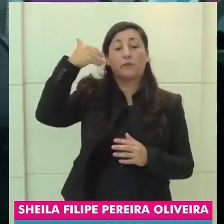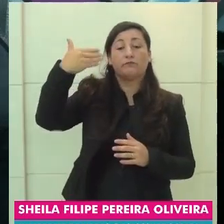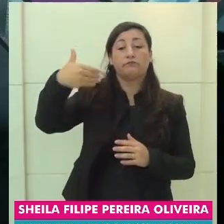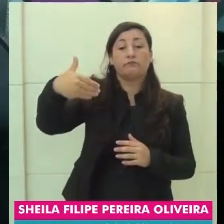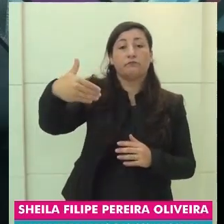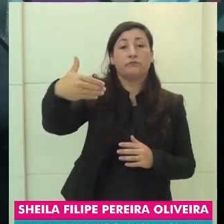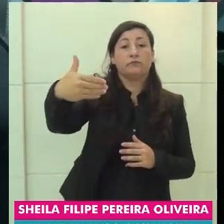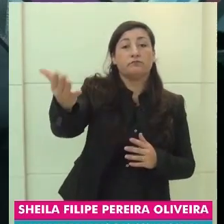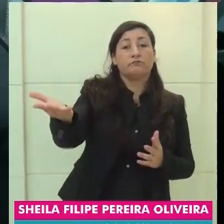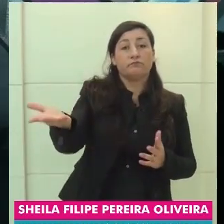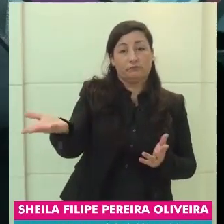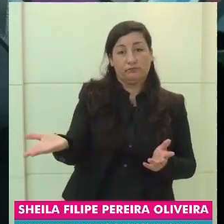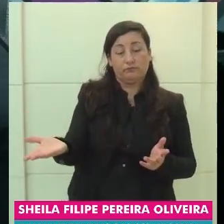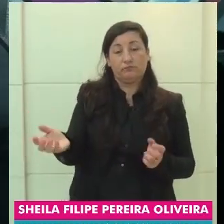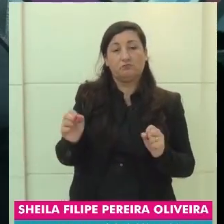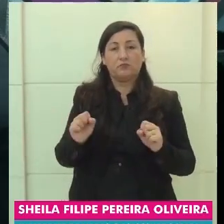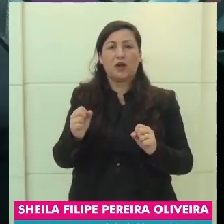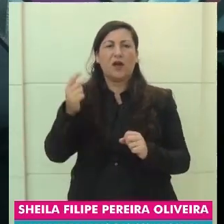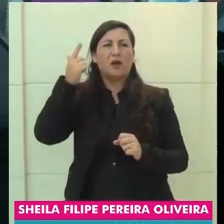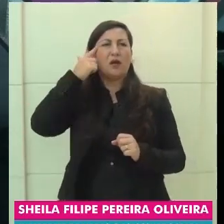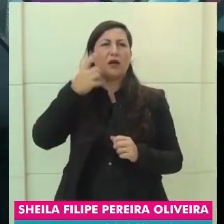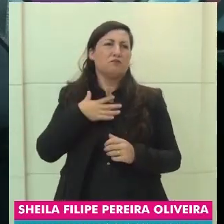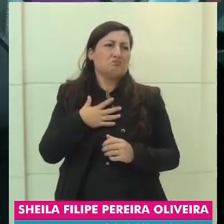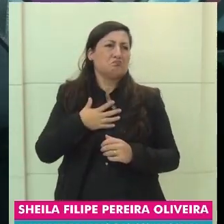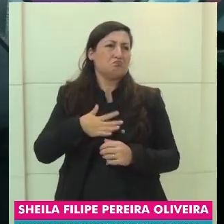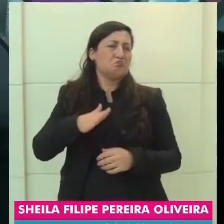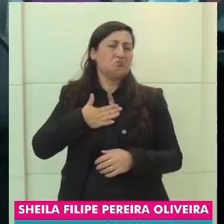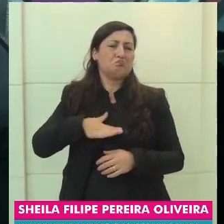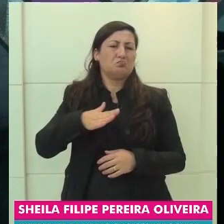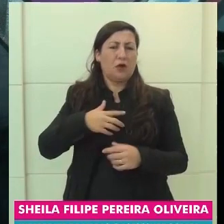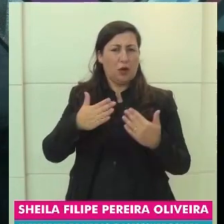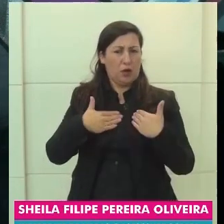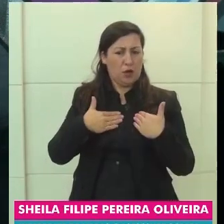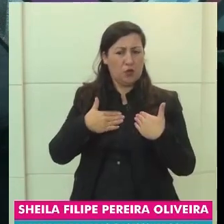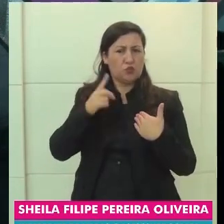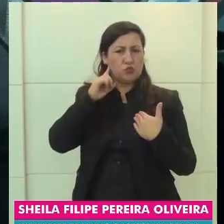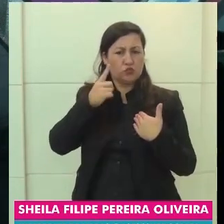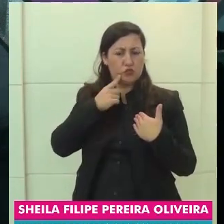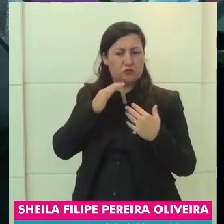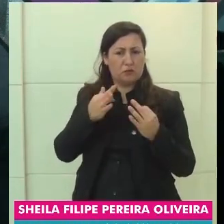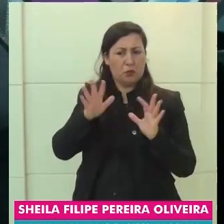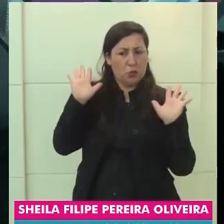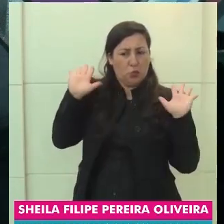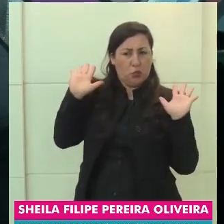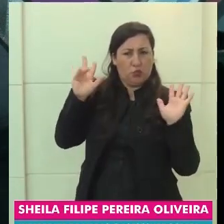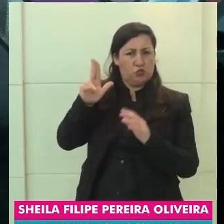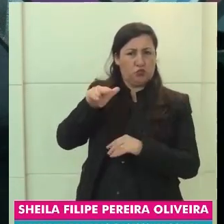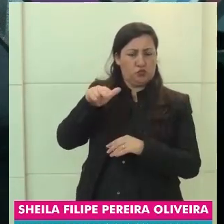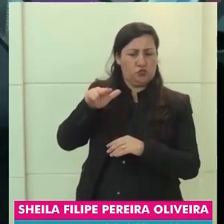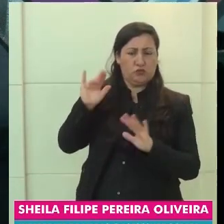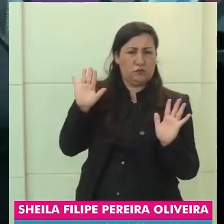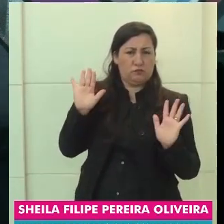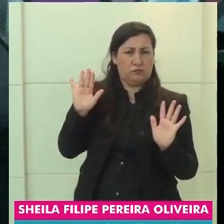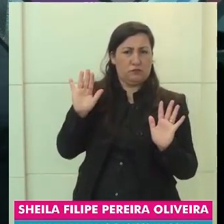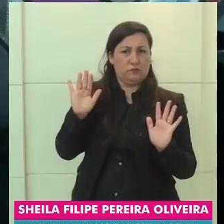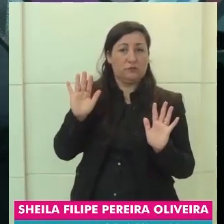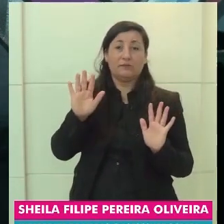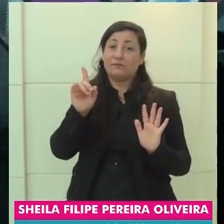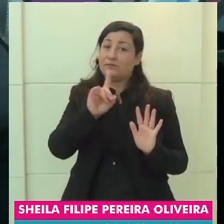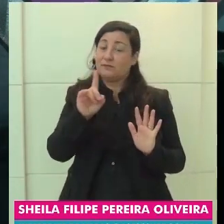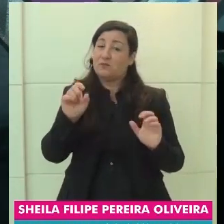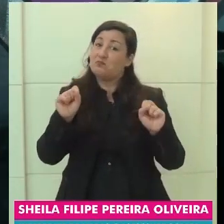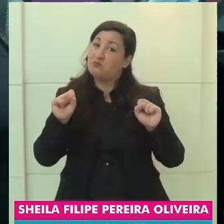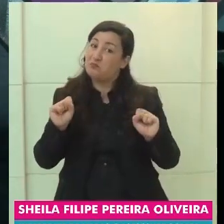a gente tem aquela ilusão de que, ah, tal coisa nunca vai acontecer comigo, né? E não é assim.